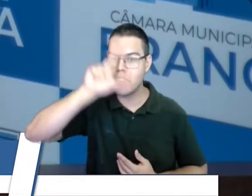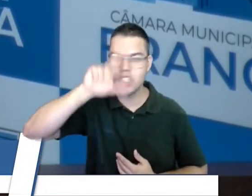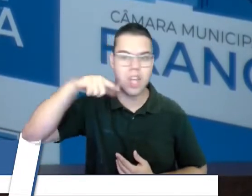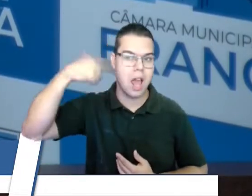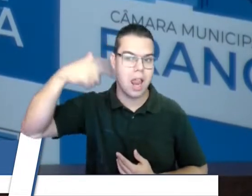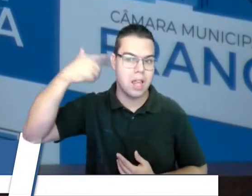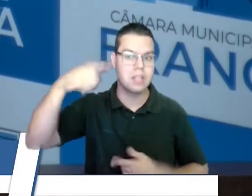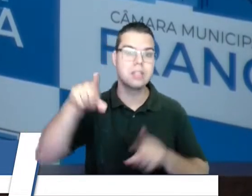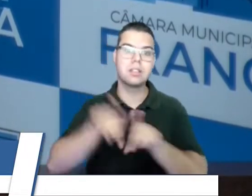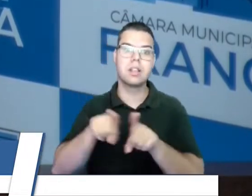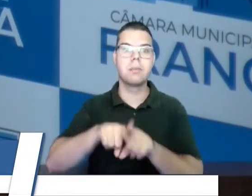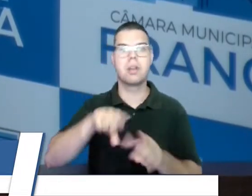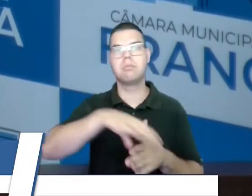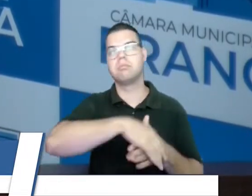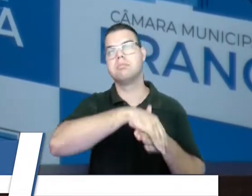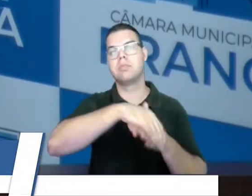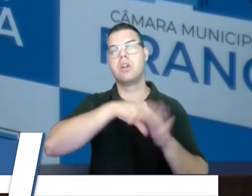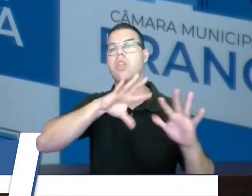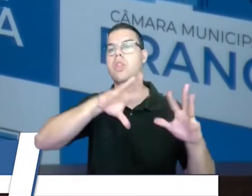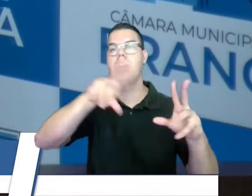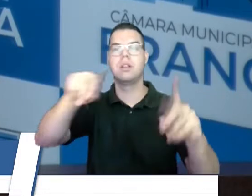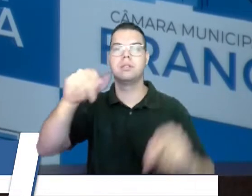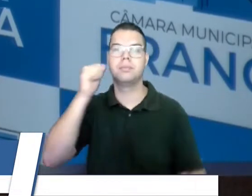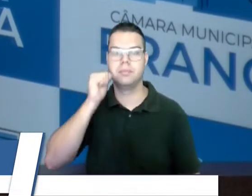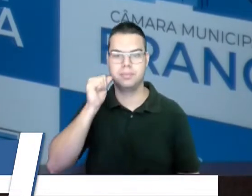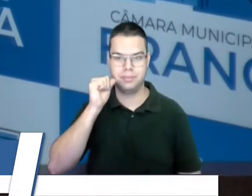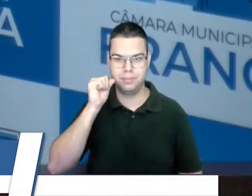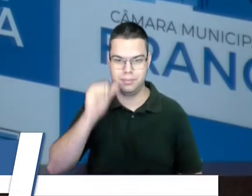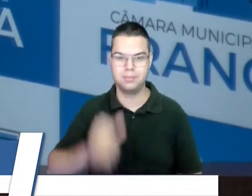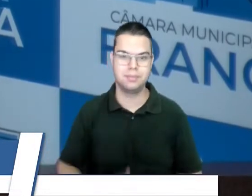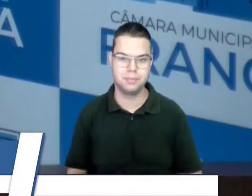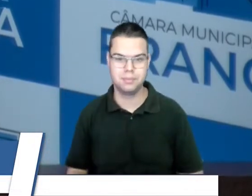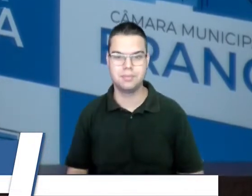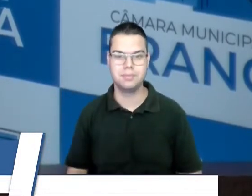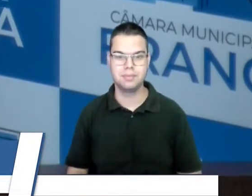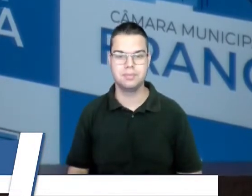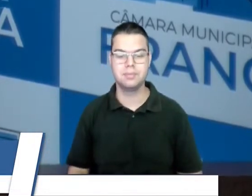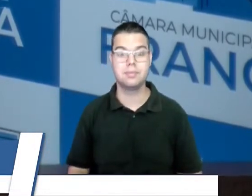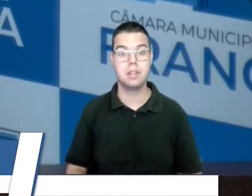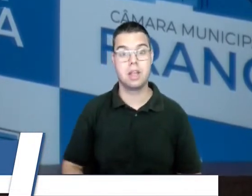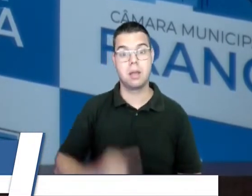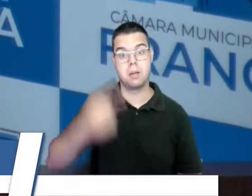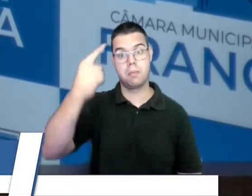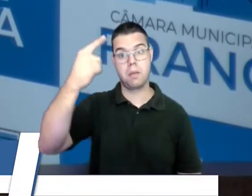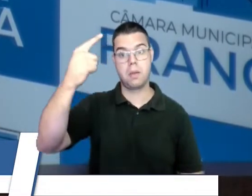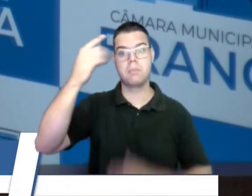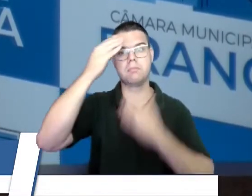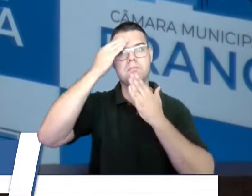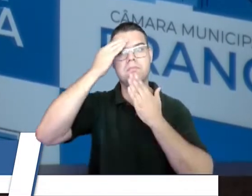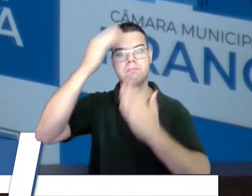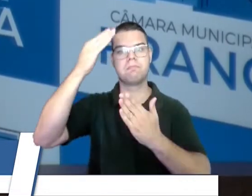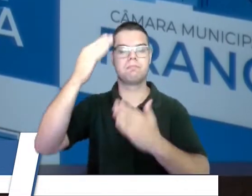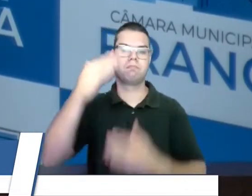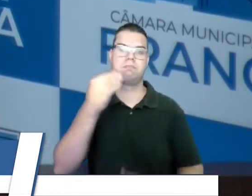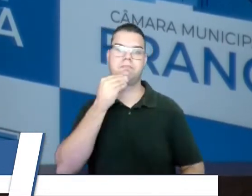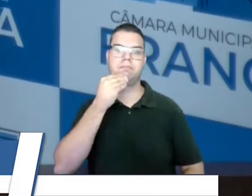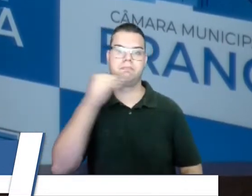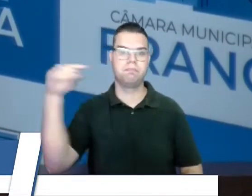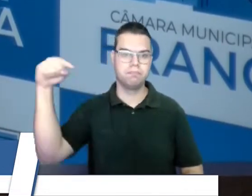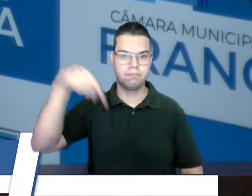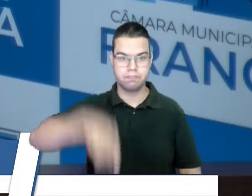todas as mulheres da casa. Em primeiro lugar, eu gostaria de agradecer a oportunidade de vir aqui para falar de um